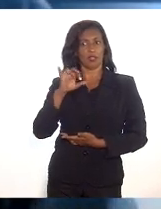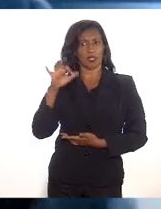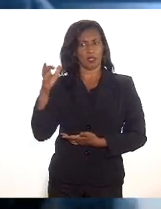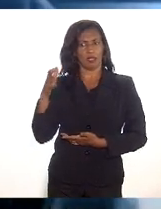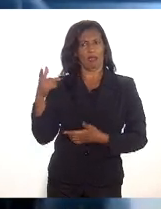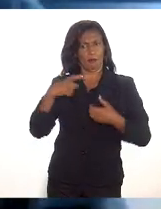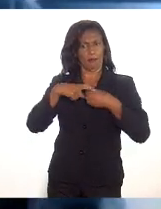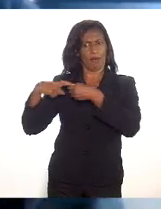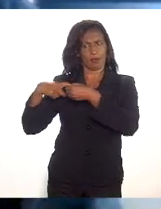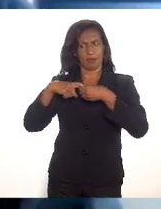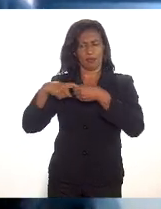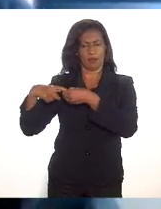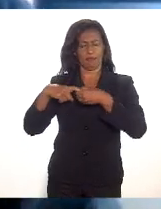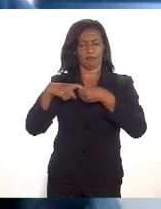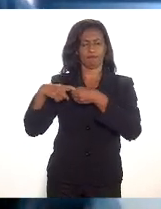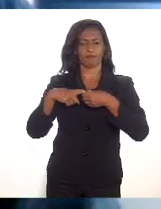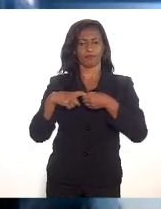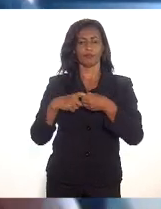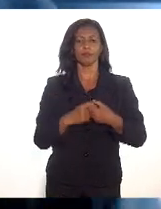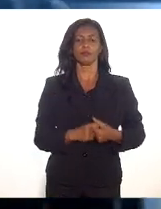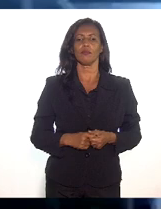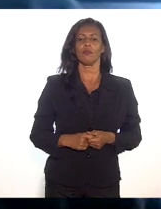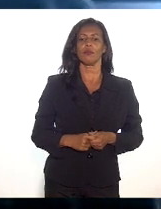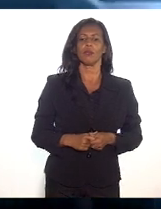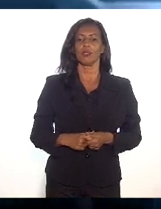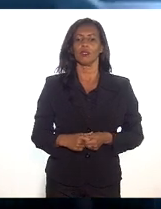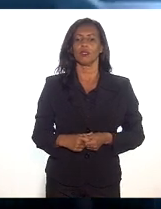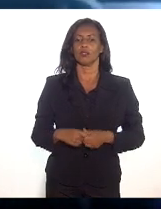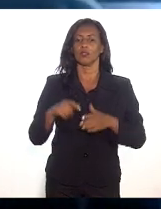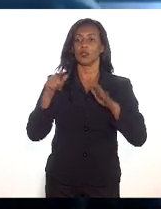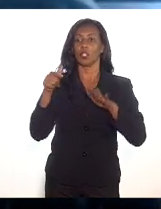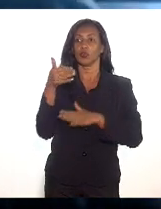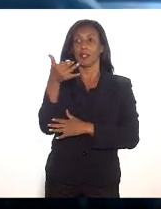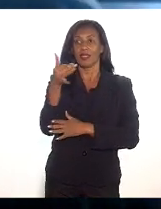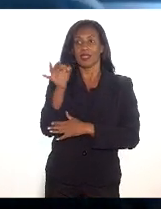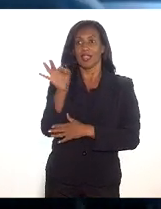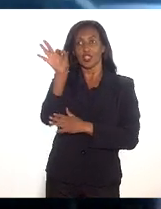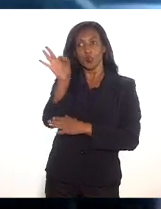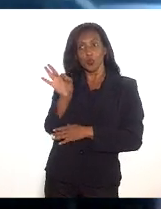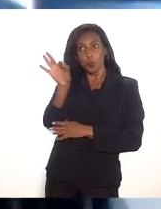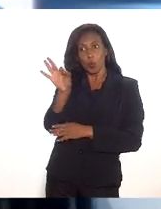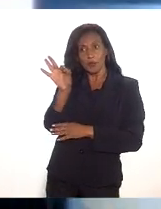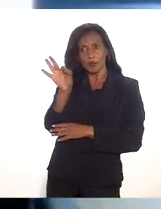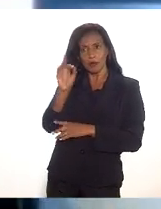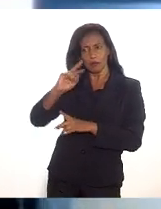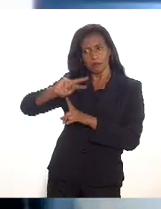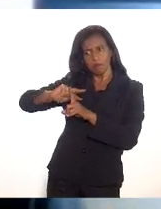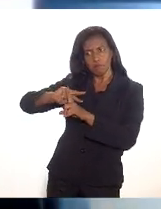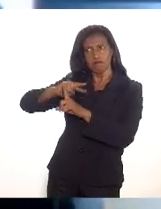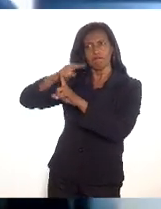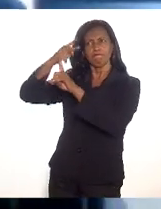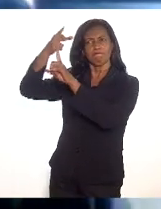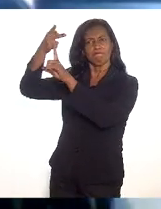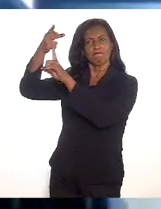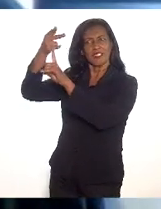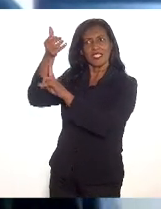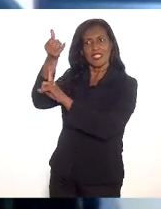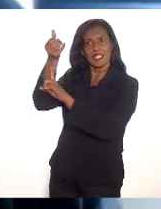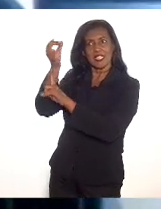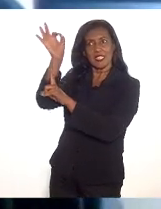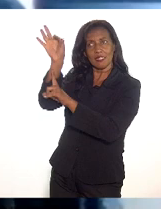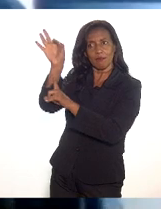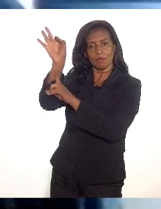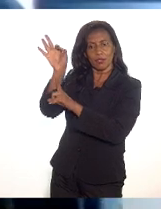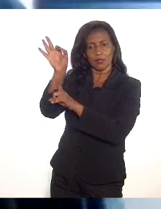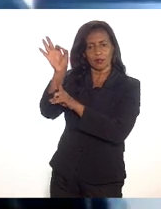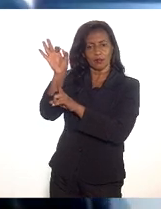tratamento de esgoto dessa bacia de 10% para 60%. Quantos desses